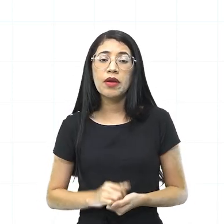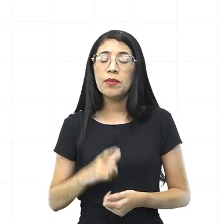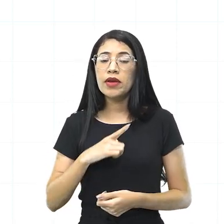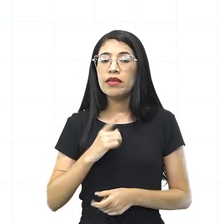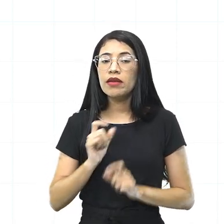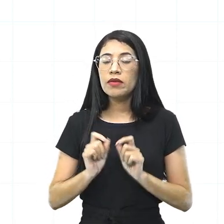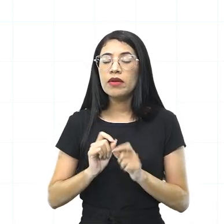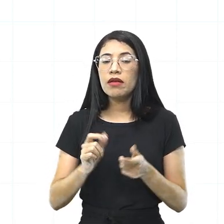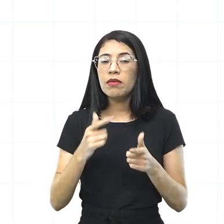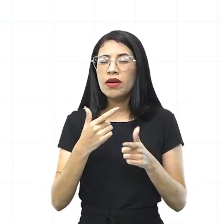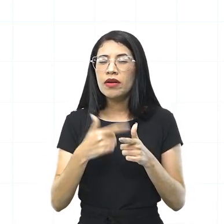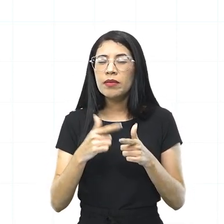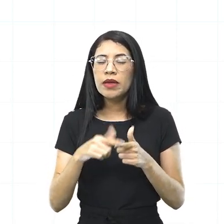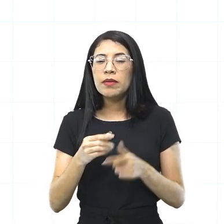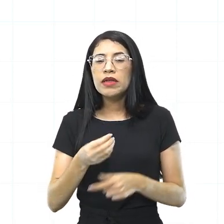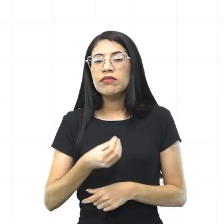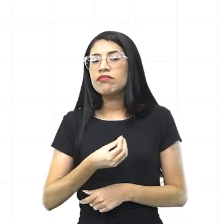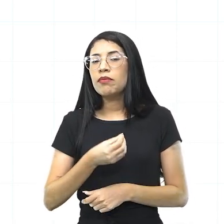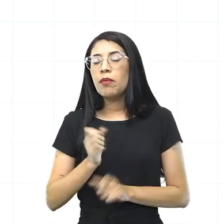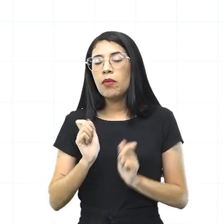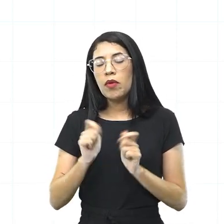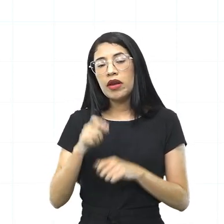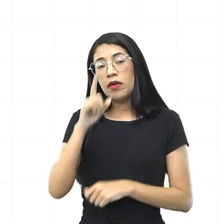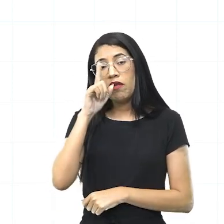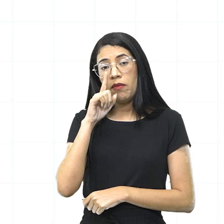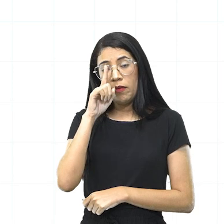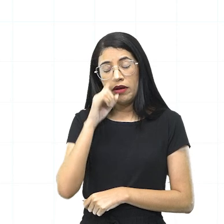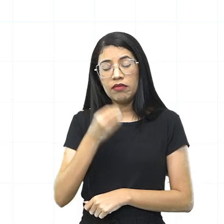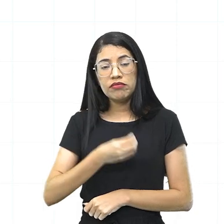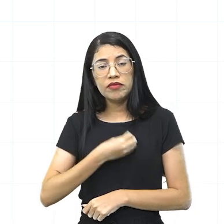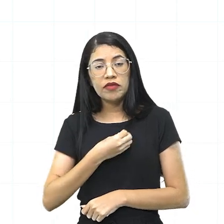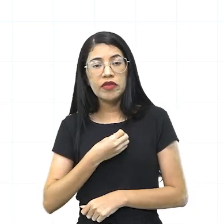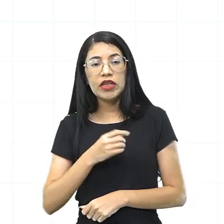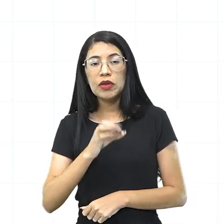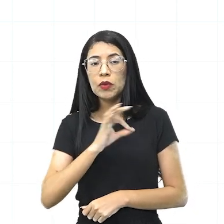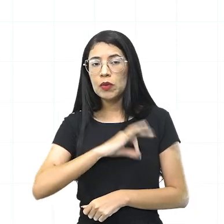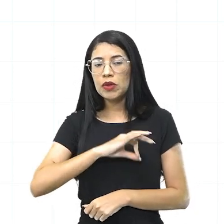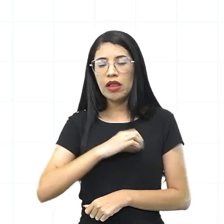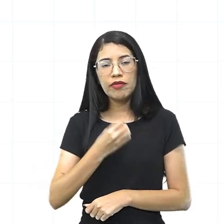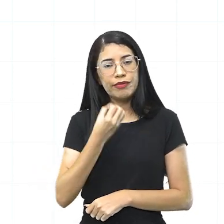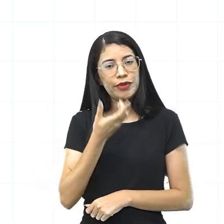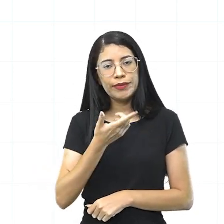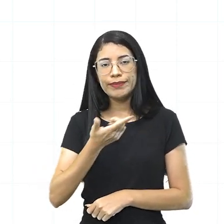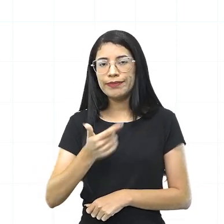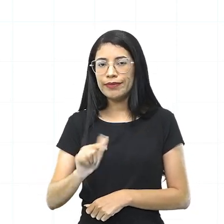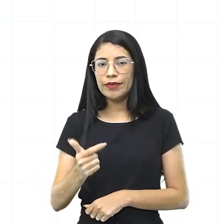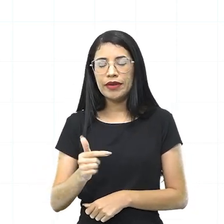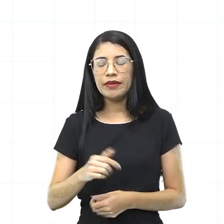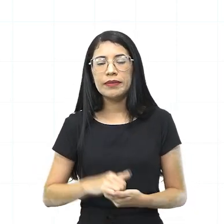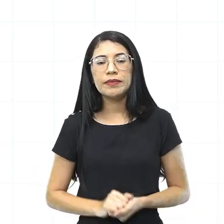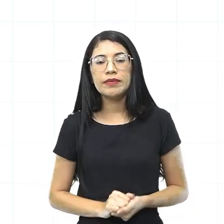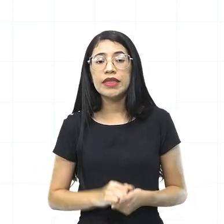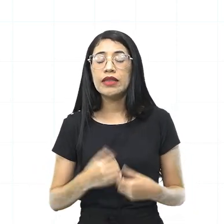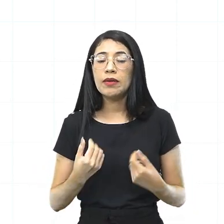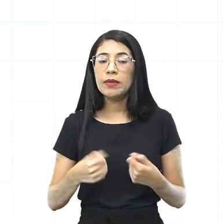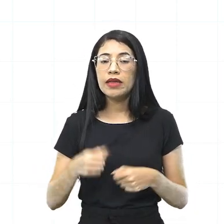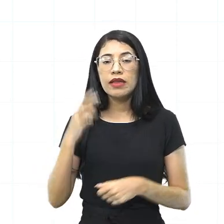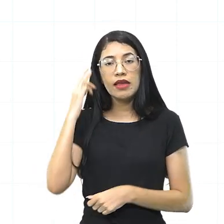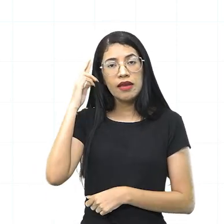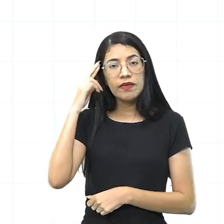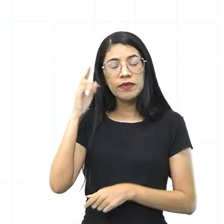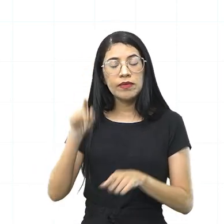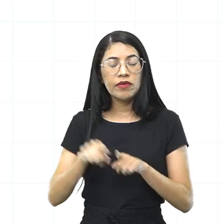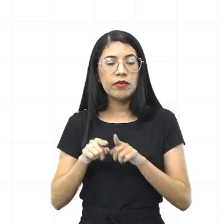a até risco de vida e o salário não é lá aquelas coisas. Então, vejo que ele traz essa reflexão